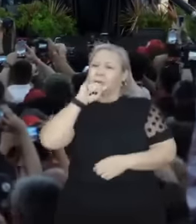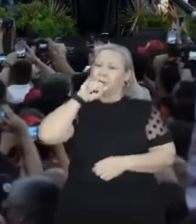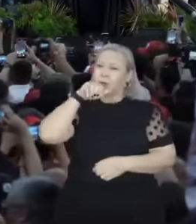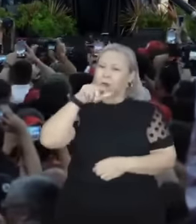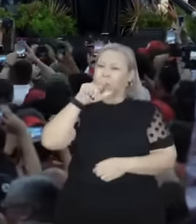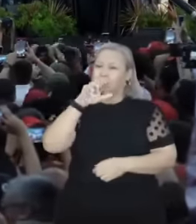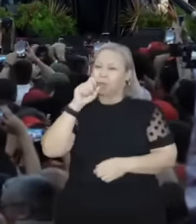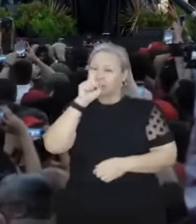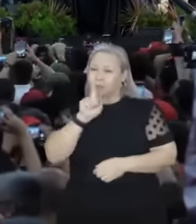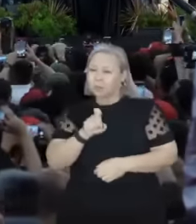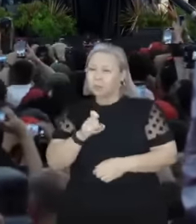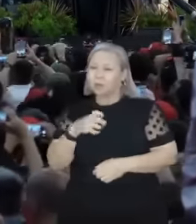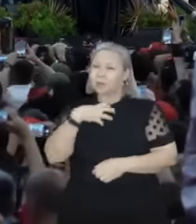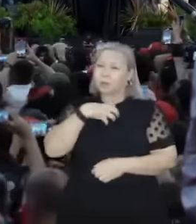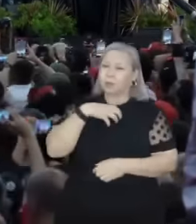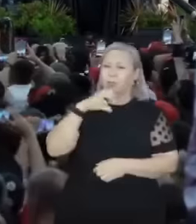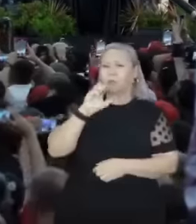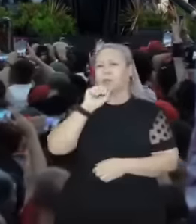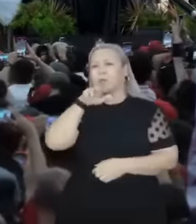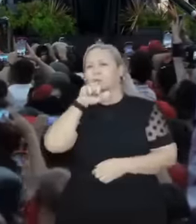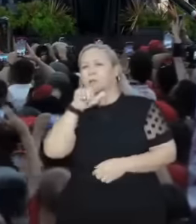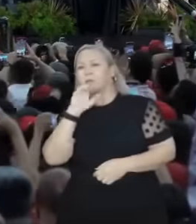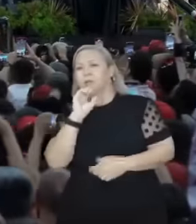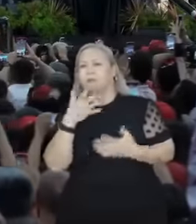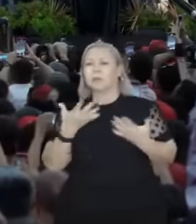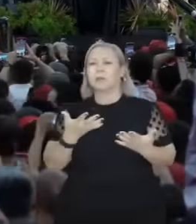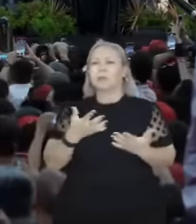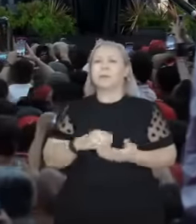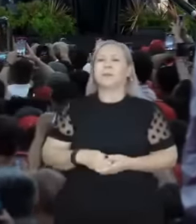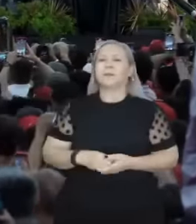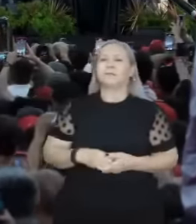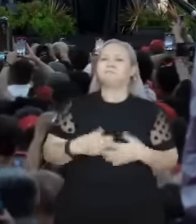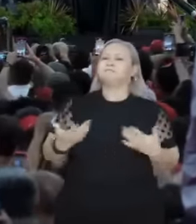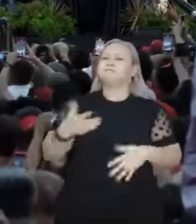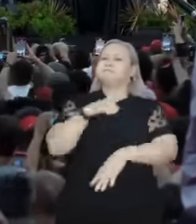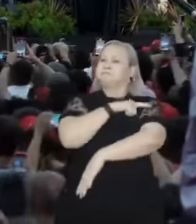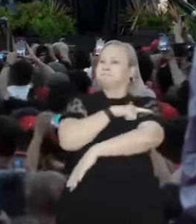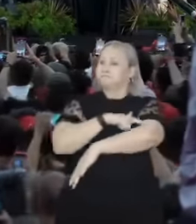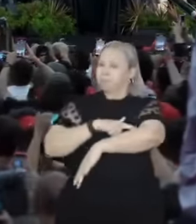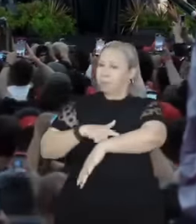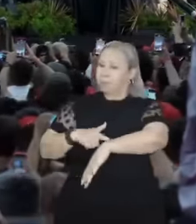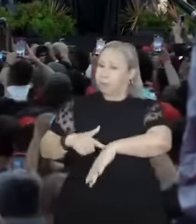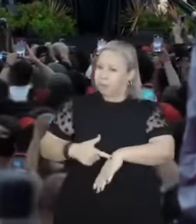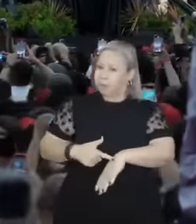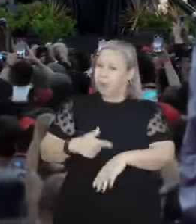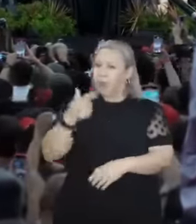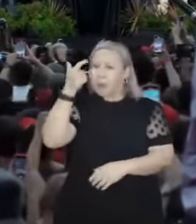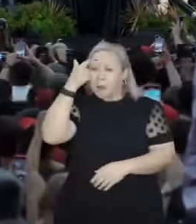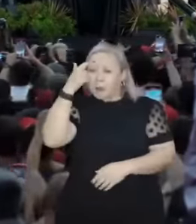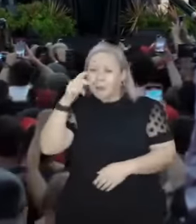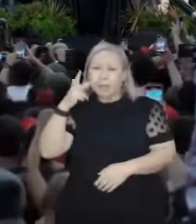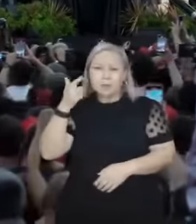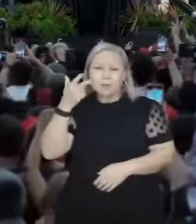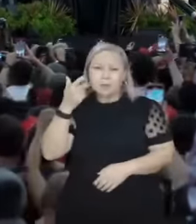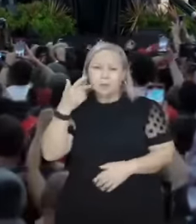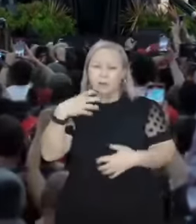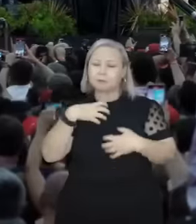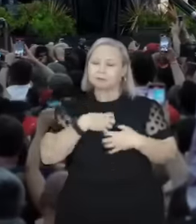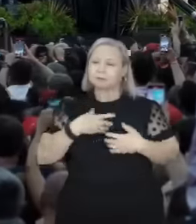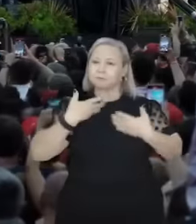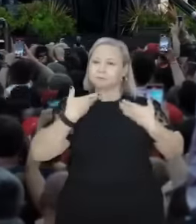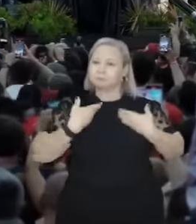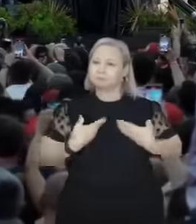o jeito do Camilo ser, pense num cara educado. Pense num cearense jeitoso. Pense.